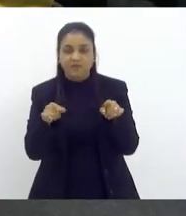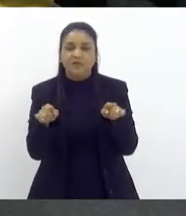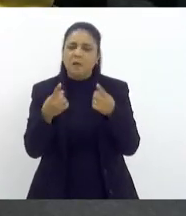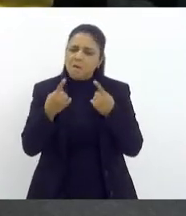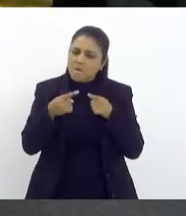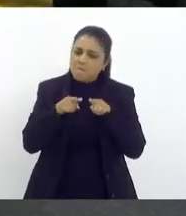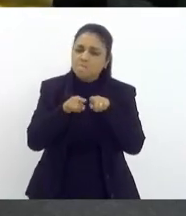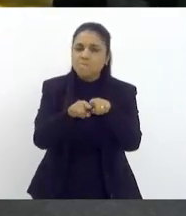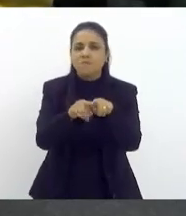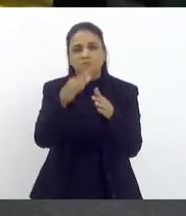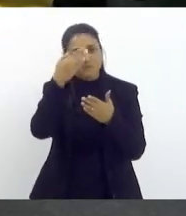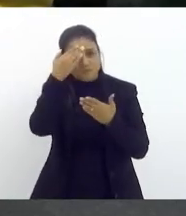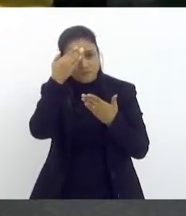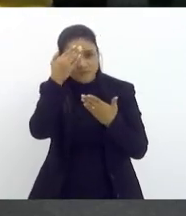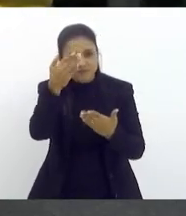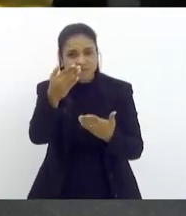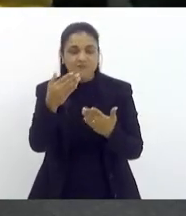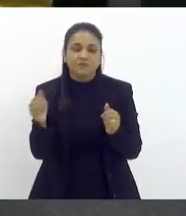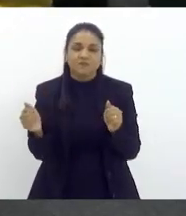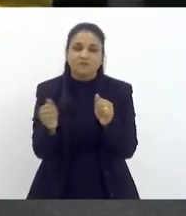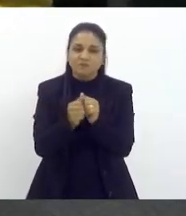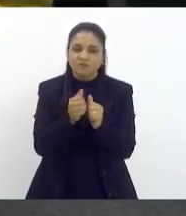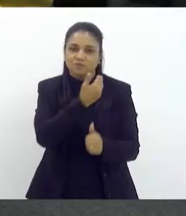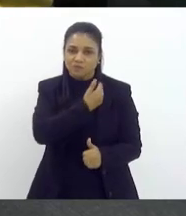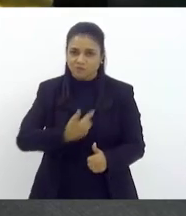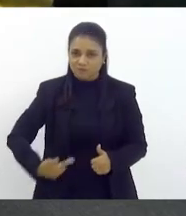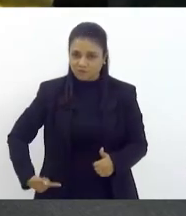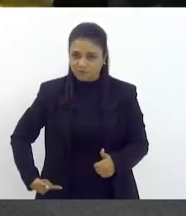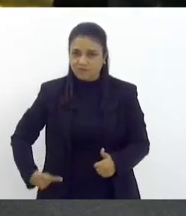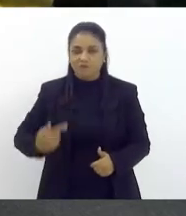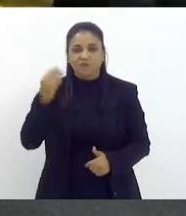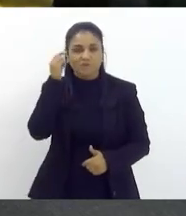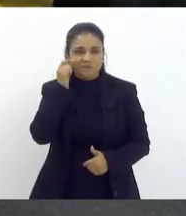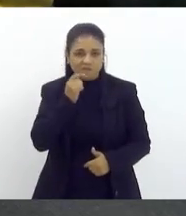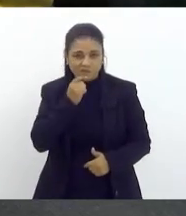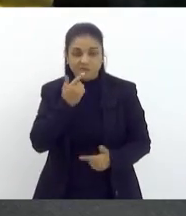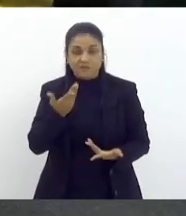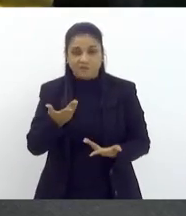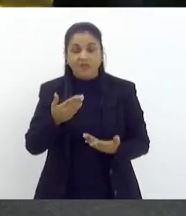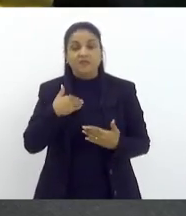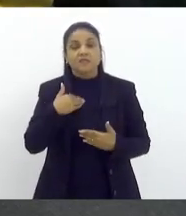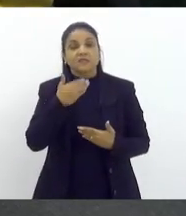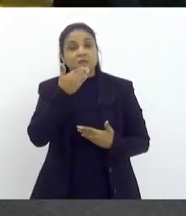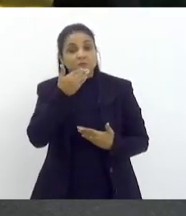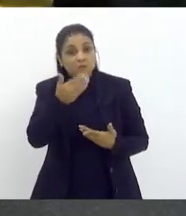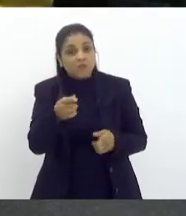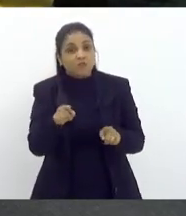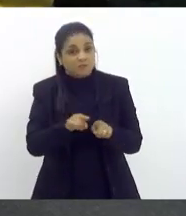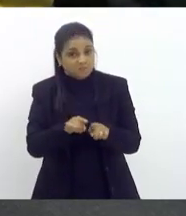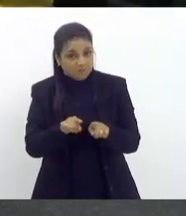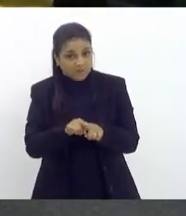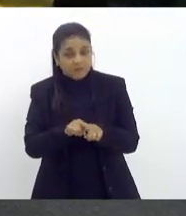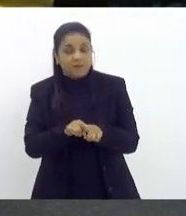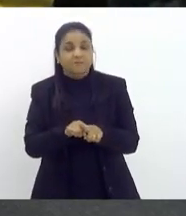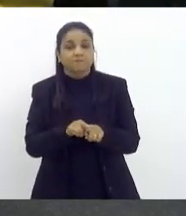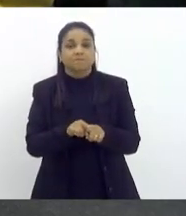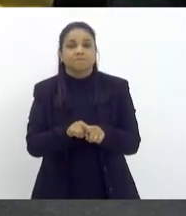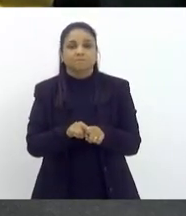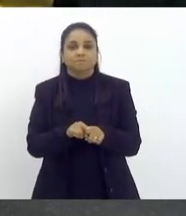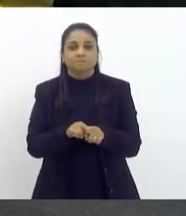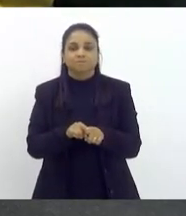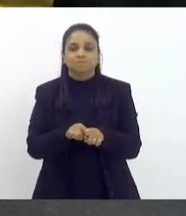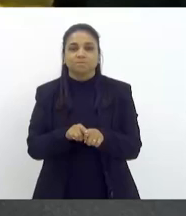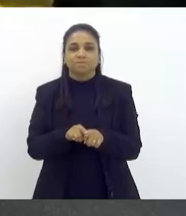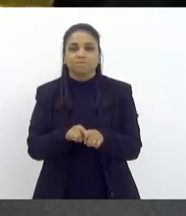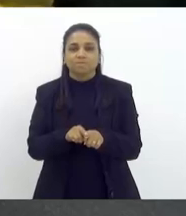feita junto ao Governador Claudio Castro nessa manhã de hoje e solicitar a presidente que nós já aqui tivemos um